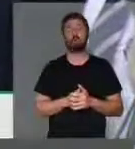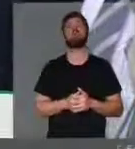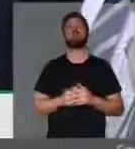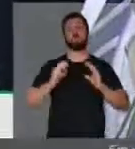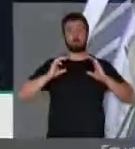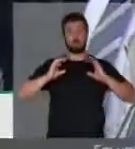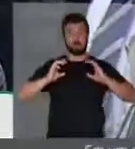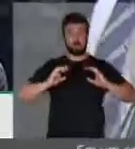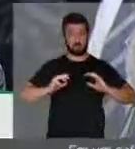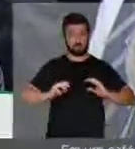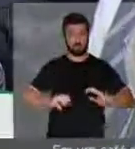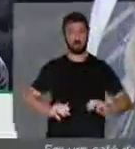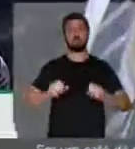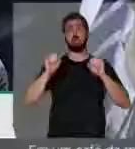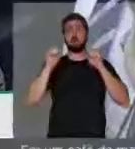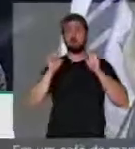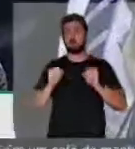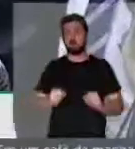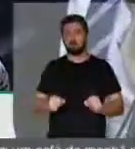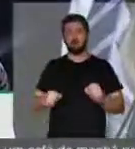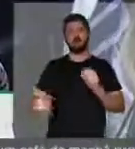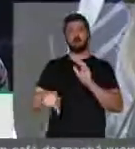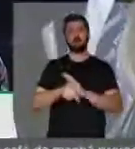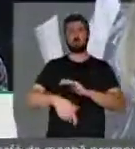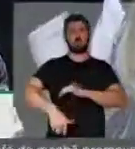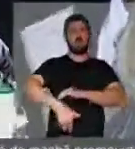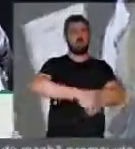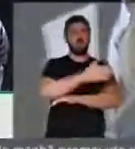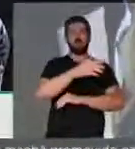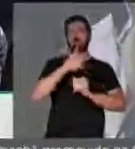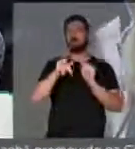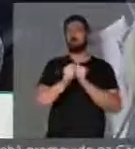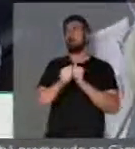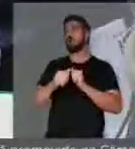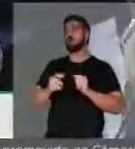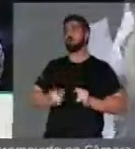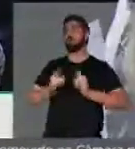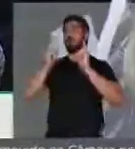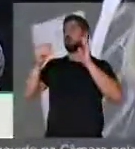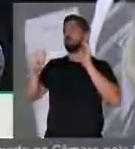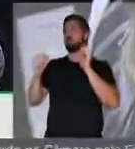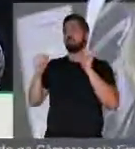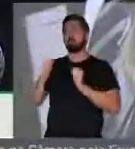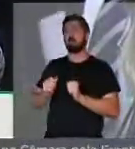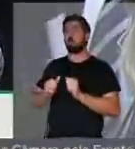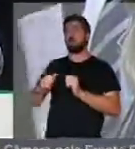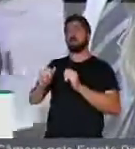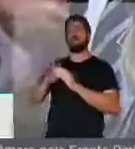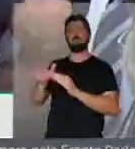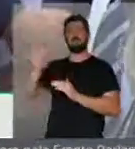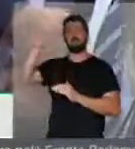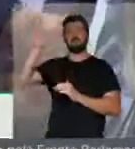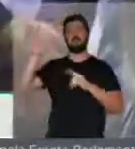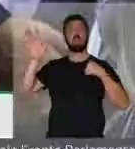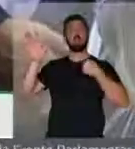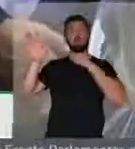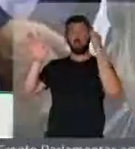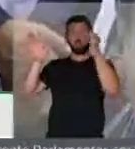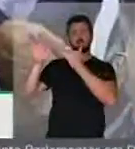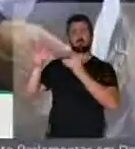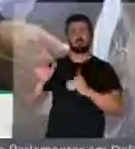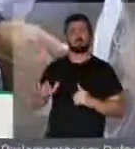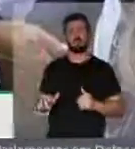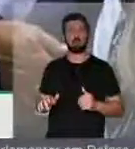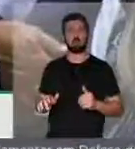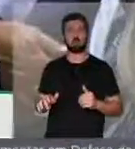um cidadão pode ser do asfalto ou do morro, ele é um cidadão respeitado. E todavia